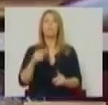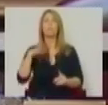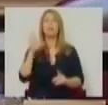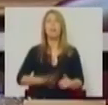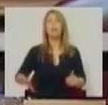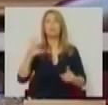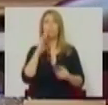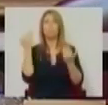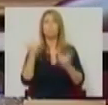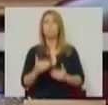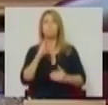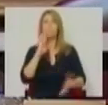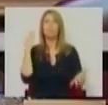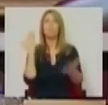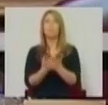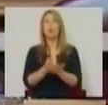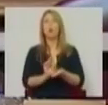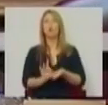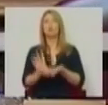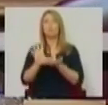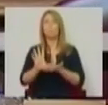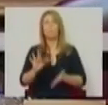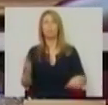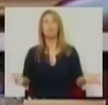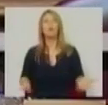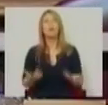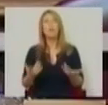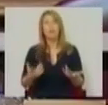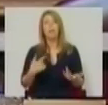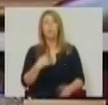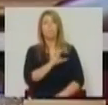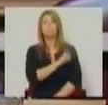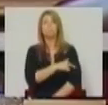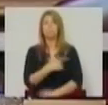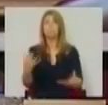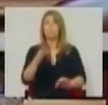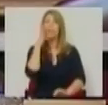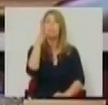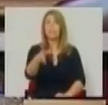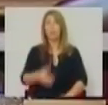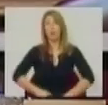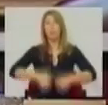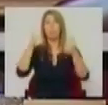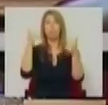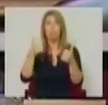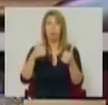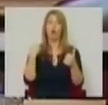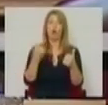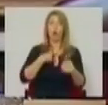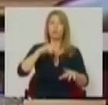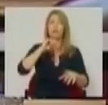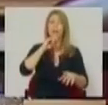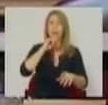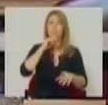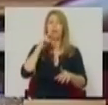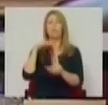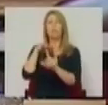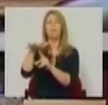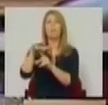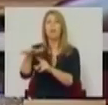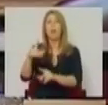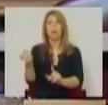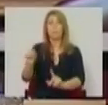despedimentos. E ainda bem que o fizemos, Sr. Ministro. E atrevo-me a dizer, ainda bem que o Sr. Ministro se deixou convencer tantas vezes, ou nós fomos capazes de o convencer tantas vezes,